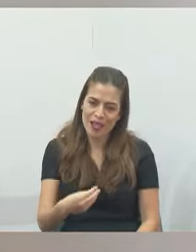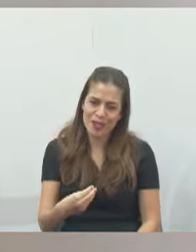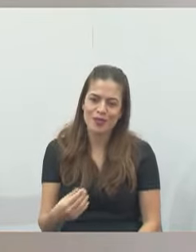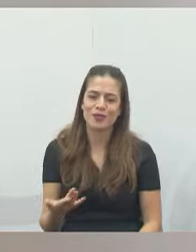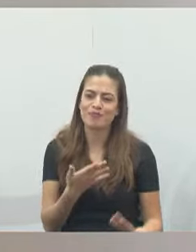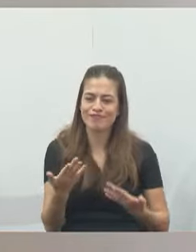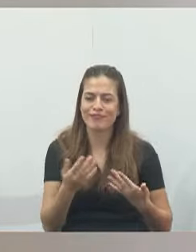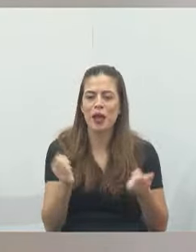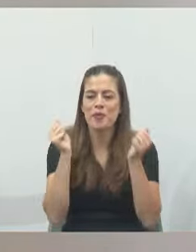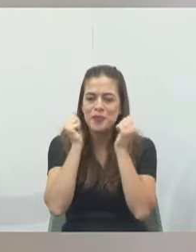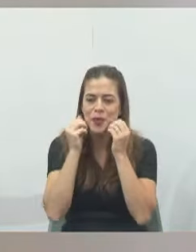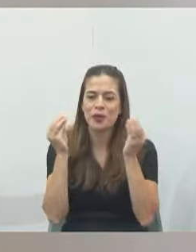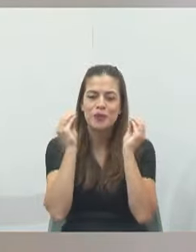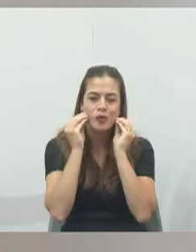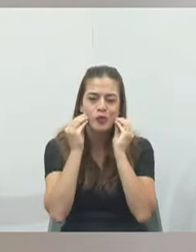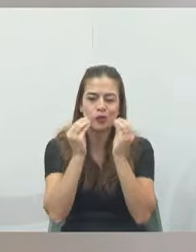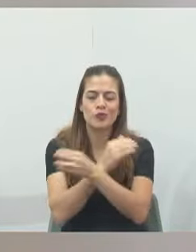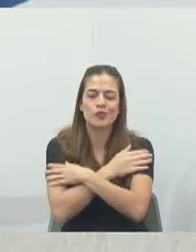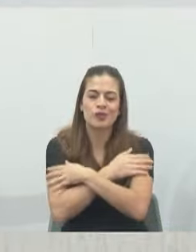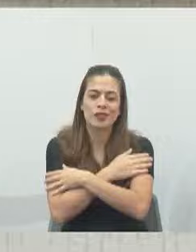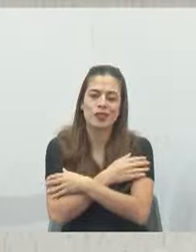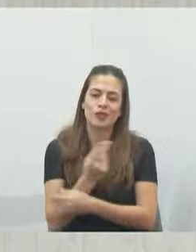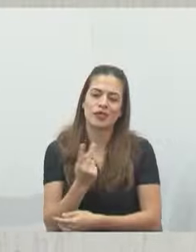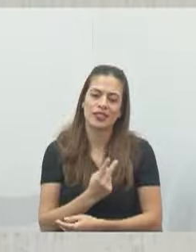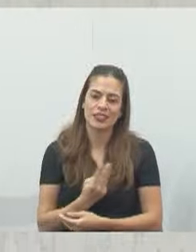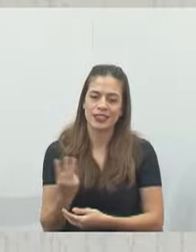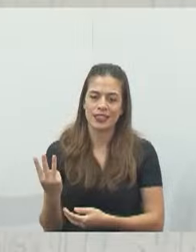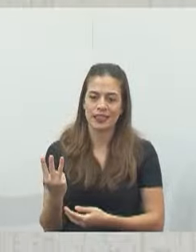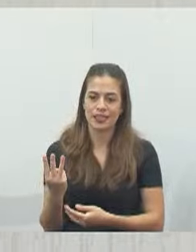e beijado por nós três. Te amo.